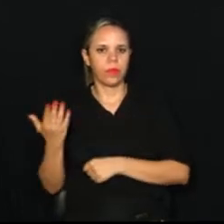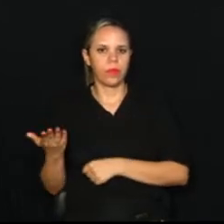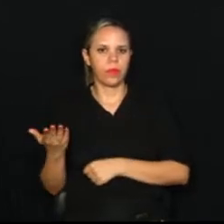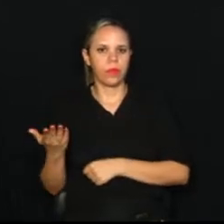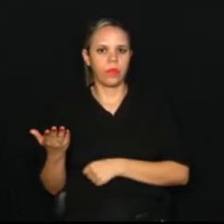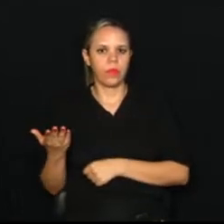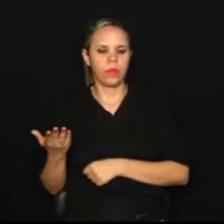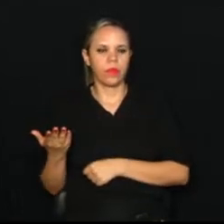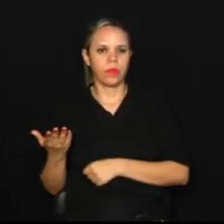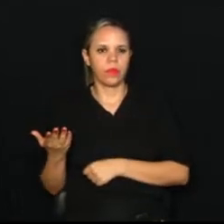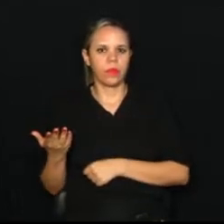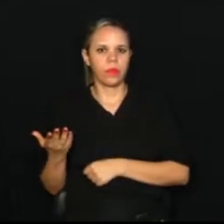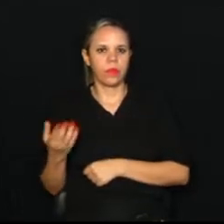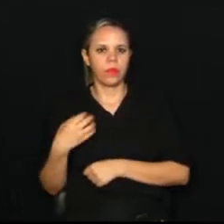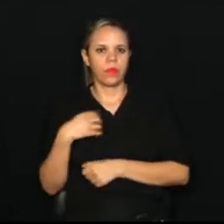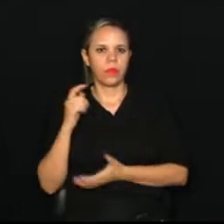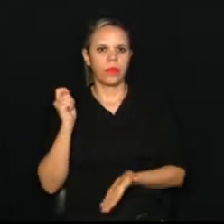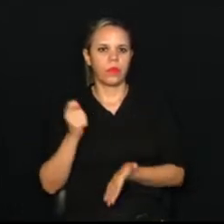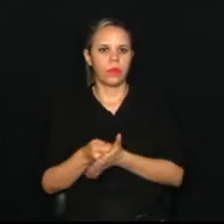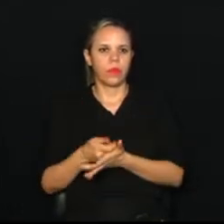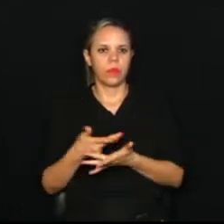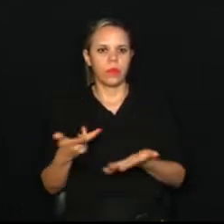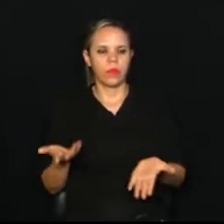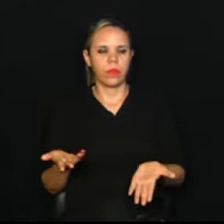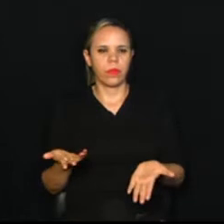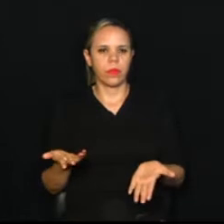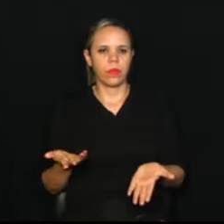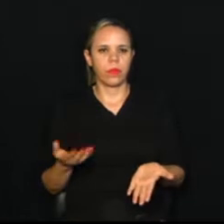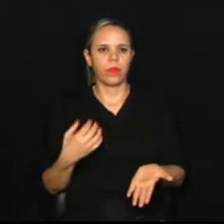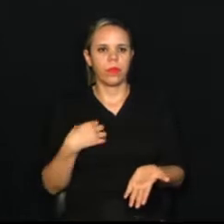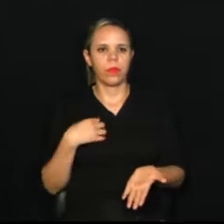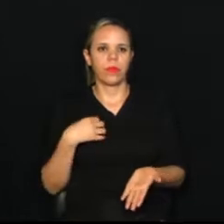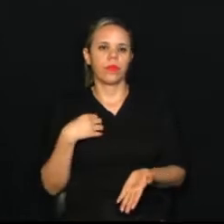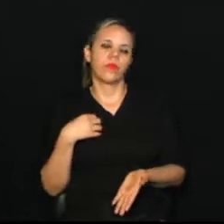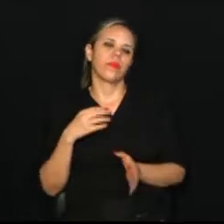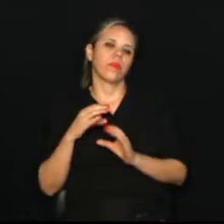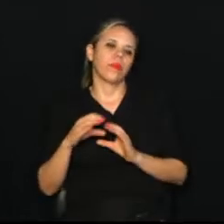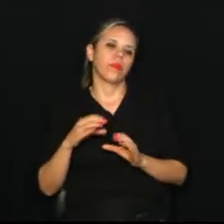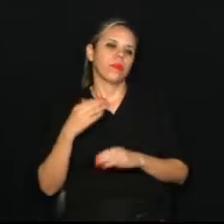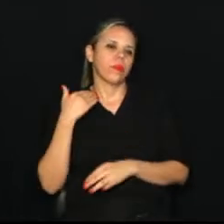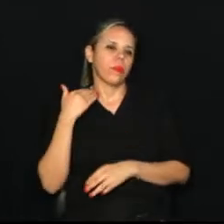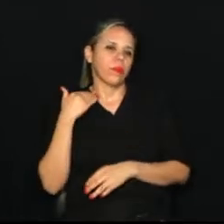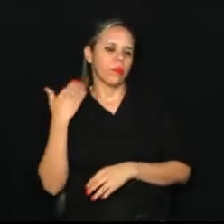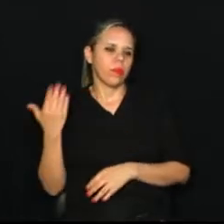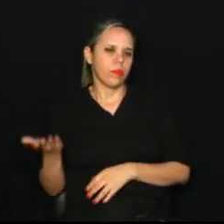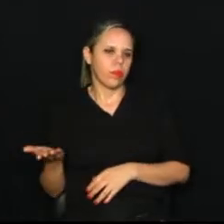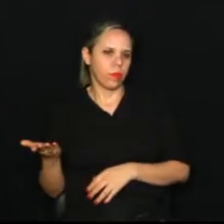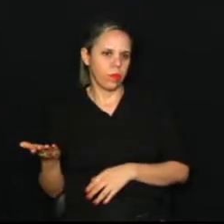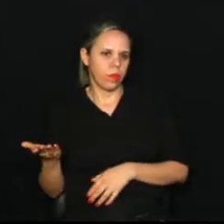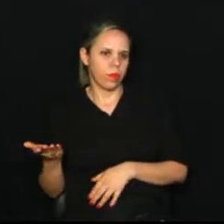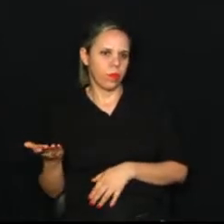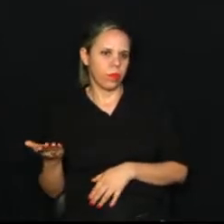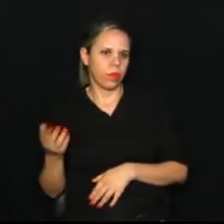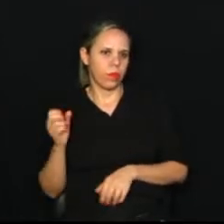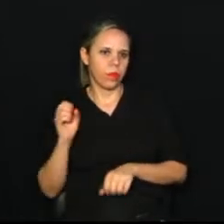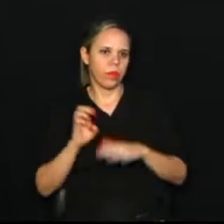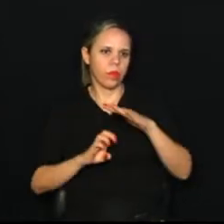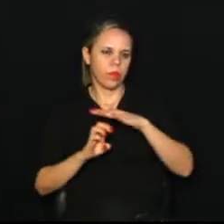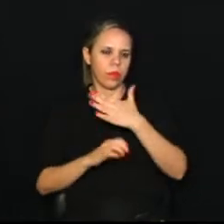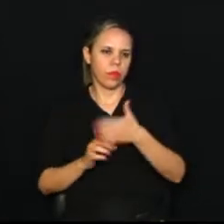com os modos de pagamento, com as formas de interação com o banco, com